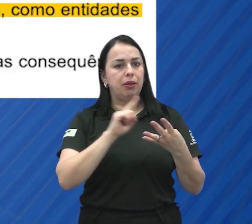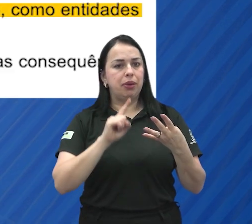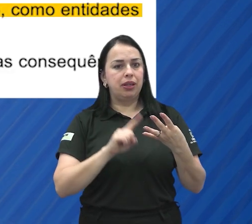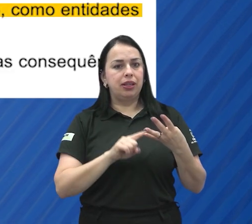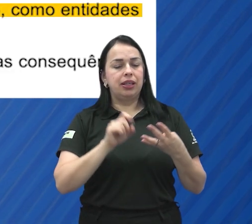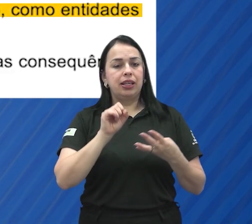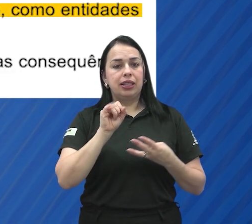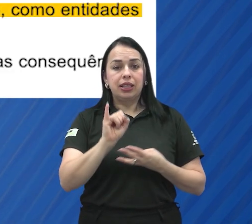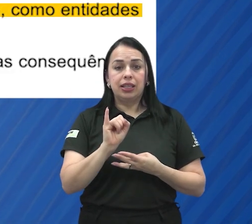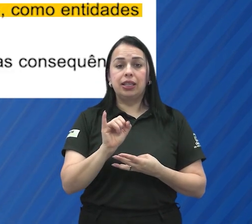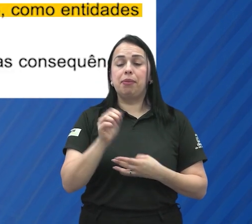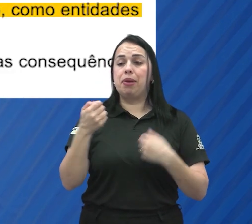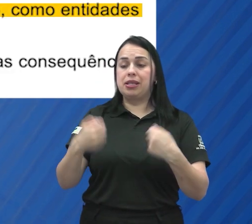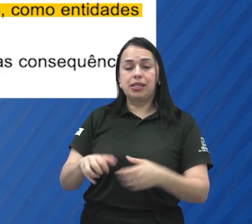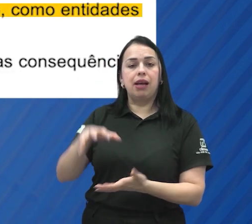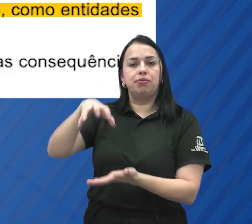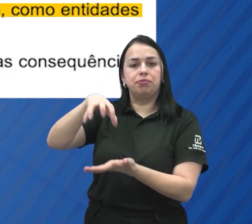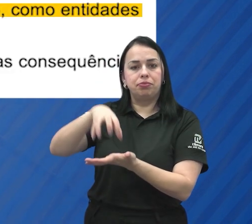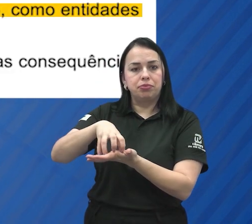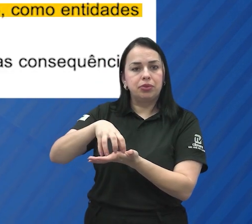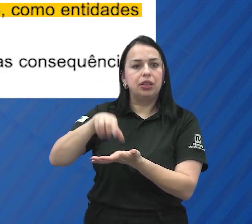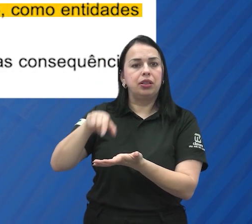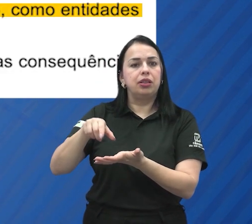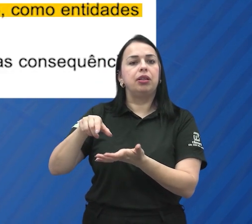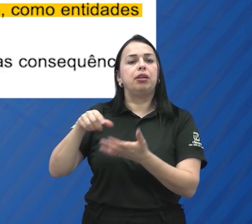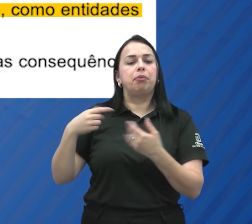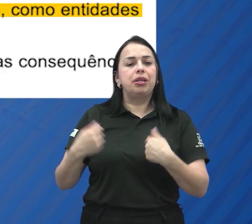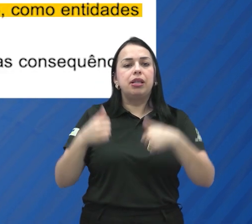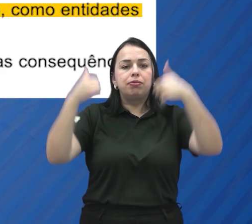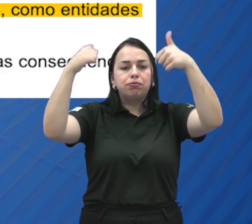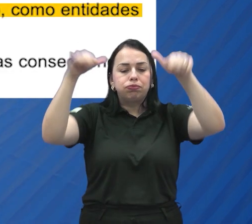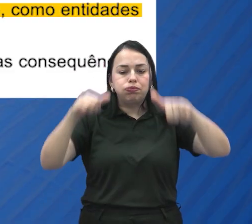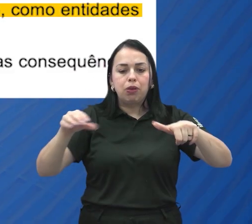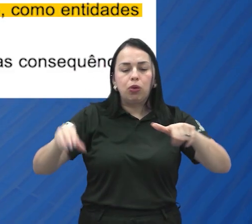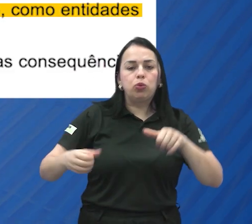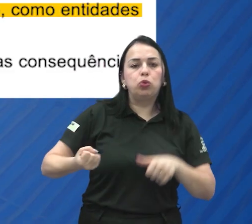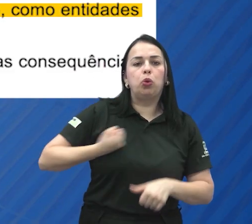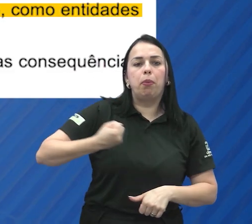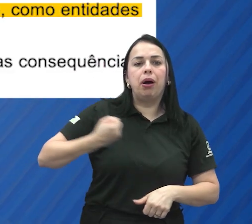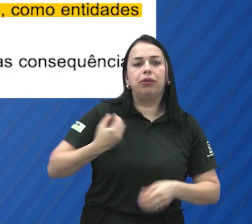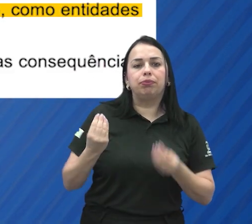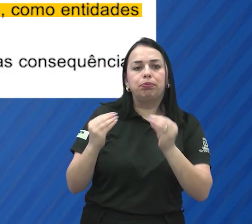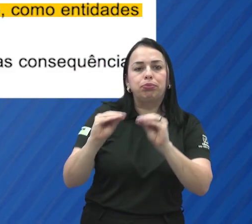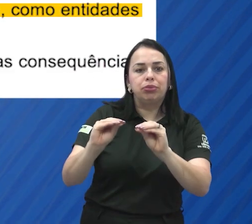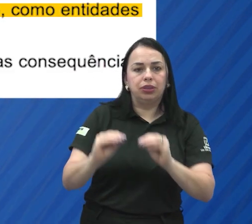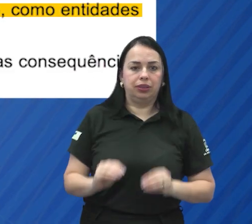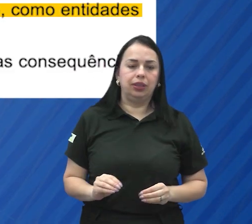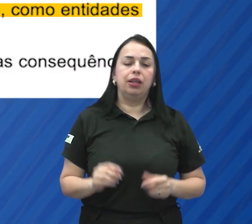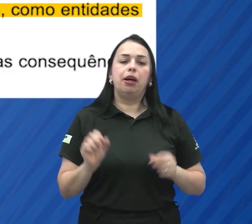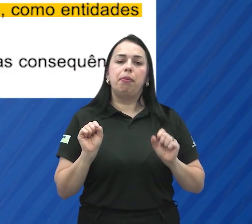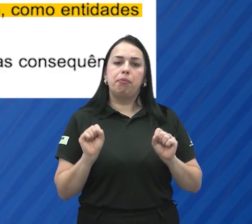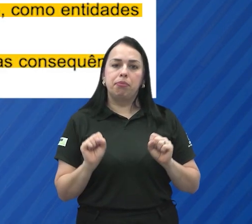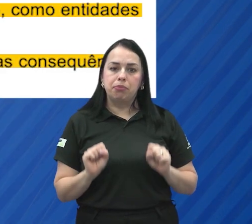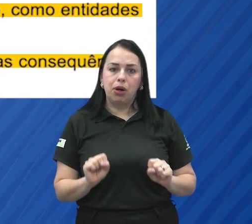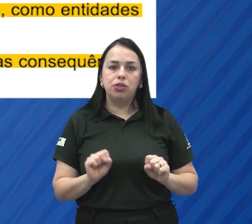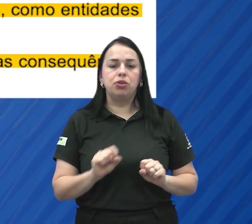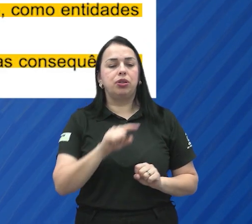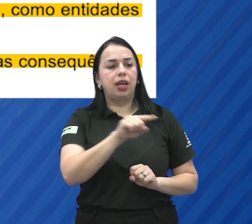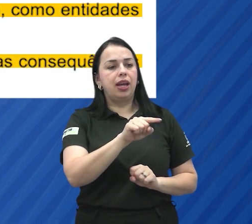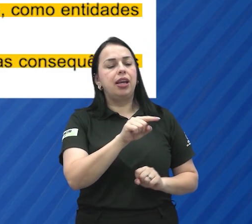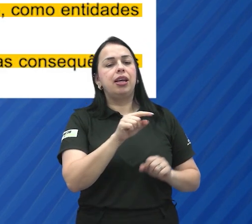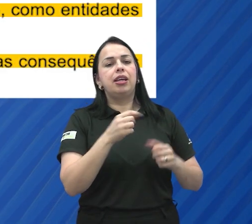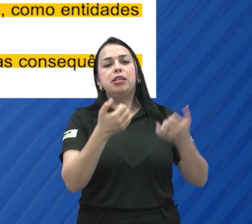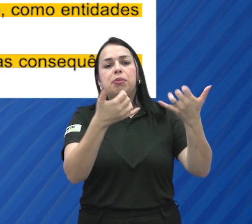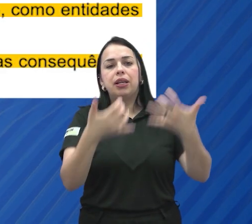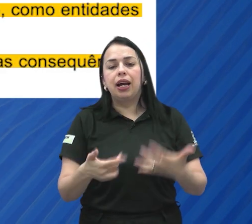Também é indicado que, quando pertinente, serviços de apoio e prevenção sejam incluídos nas campanhas. As ações